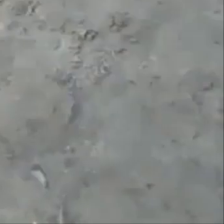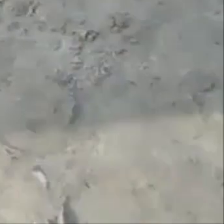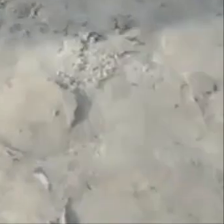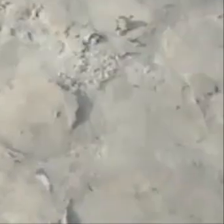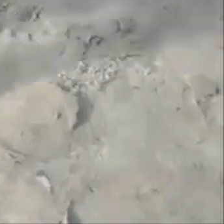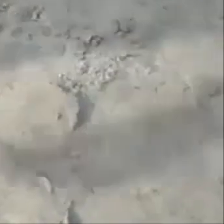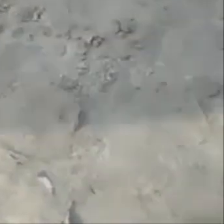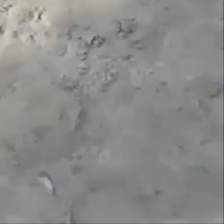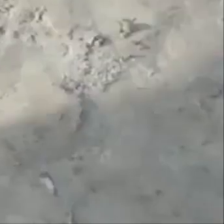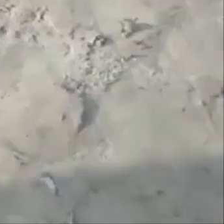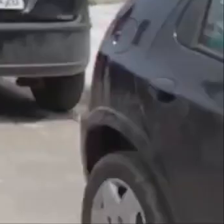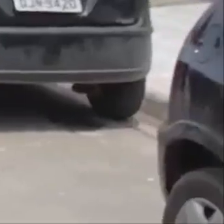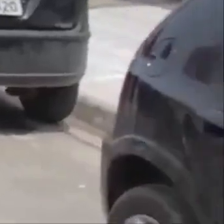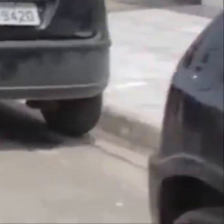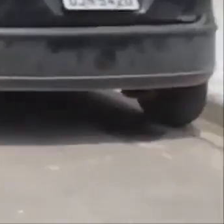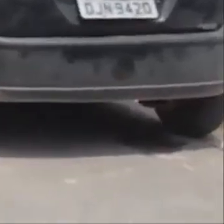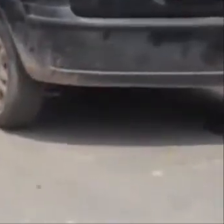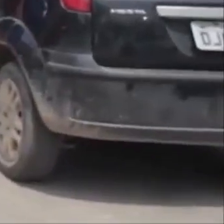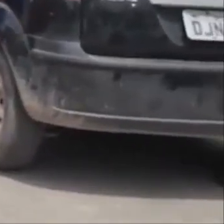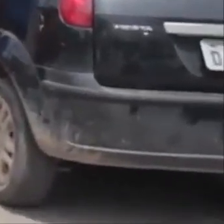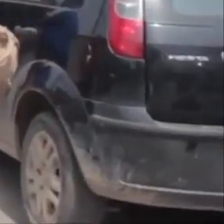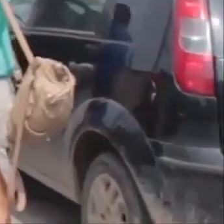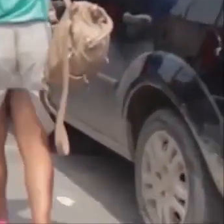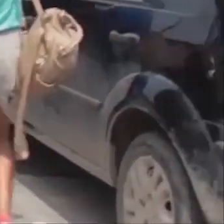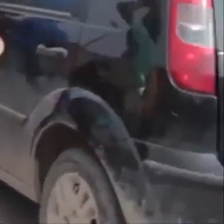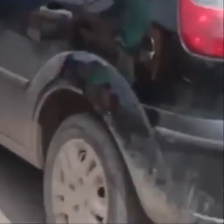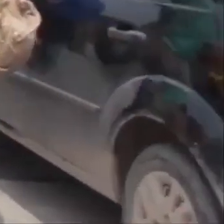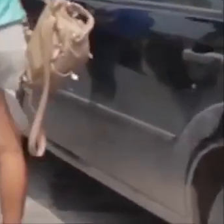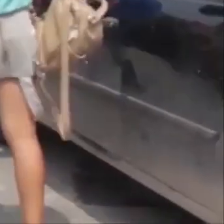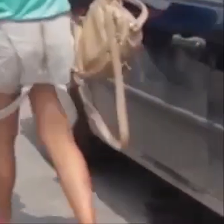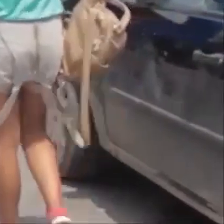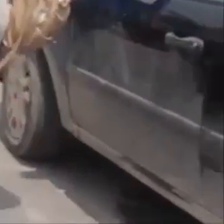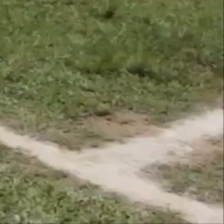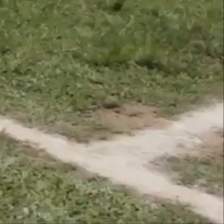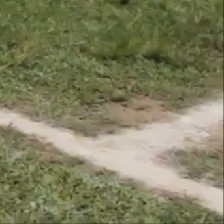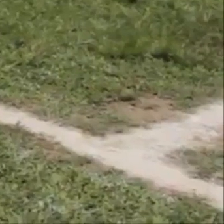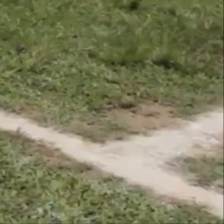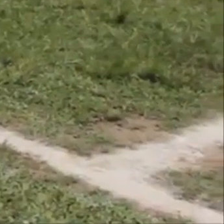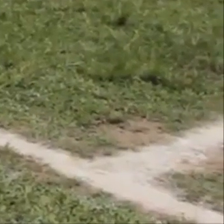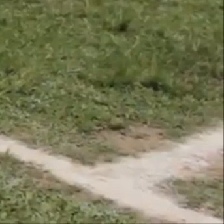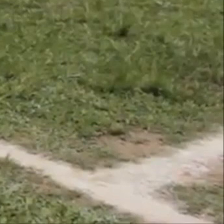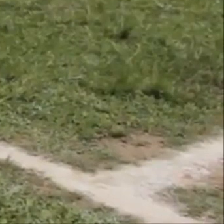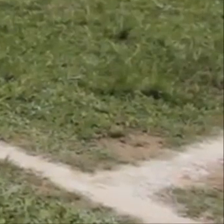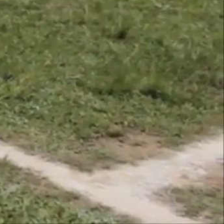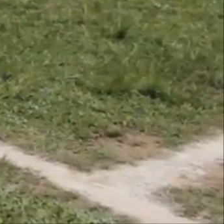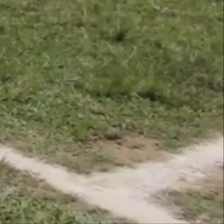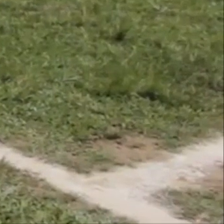Em cada passo que eu dava nessa dança, ia perdendo a